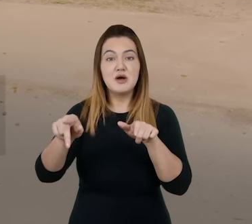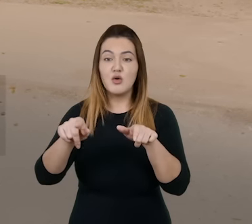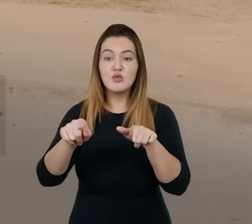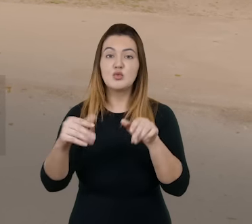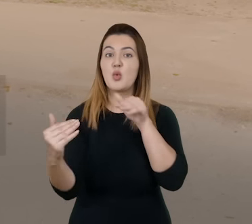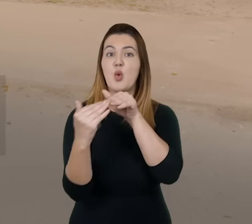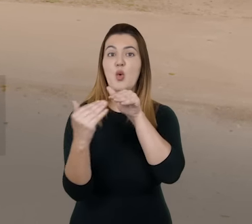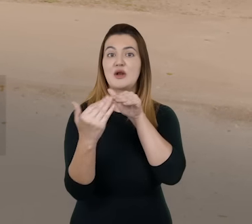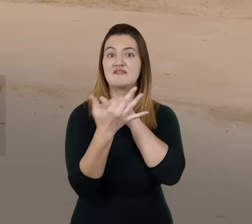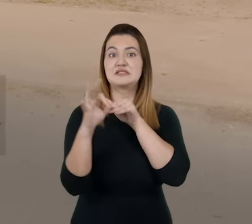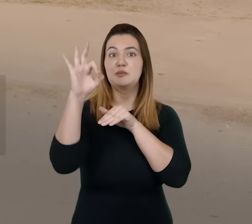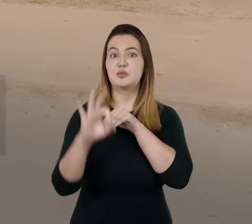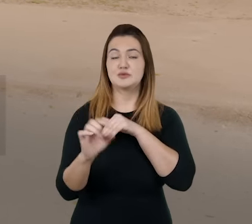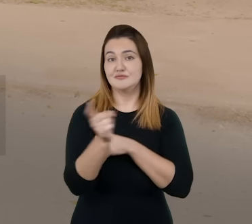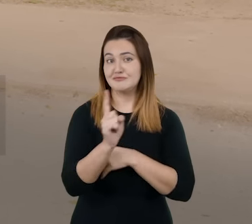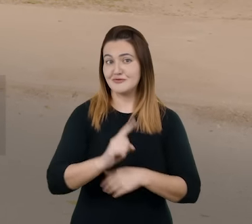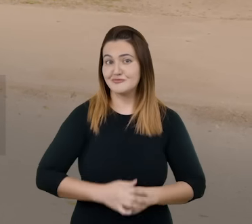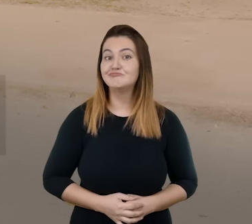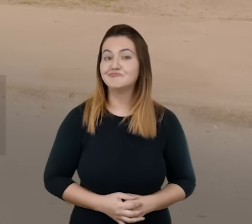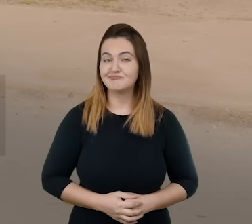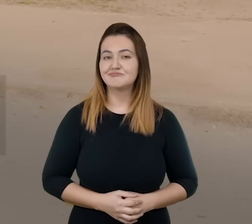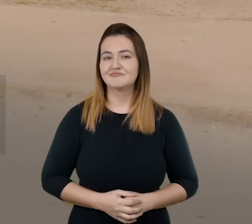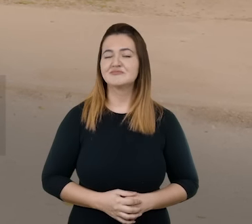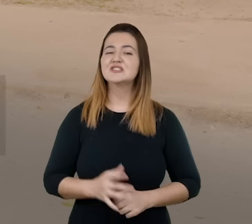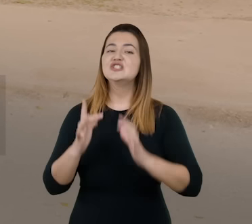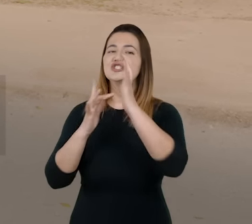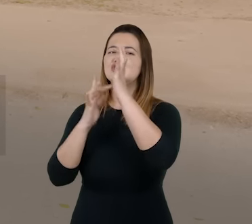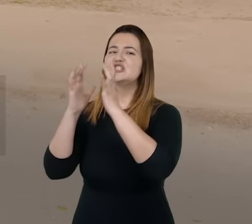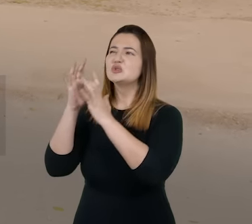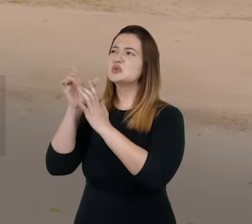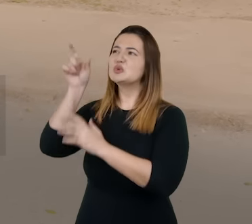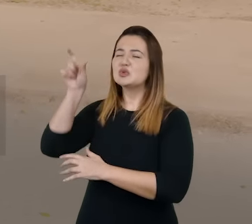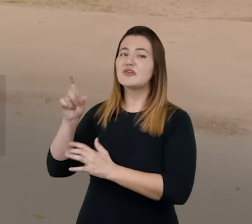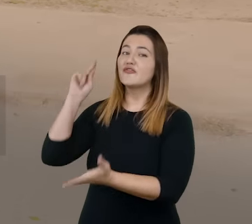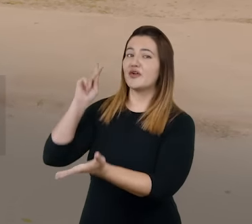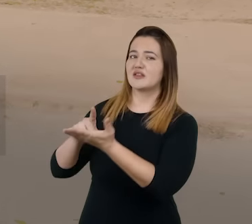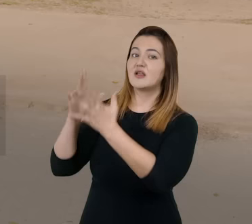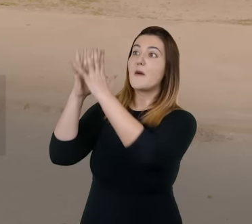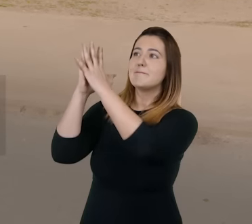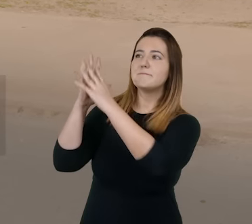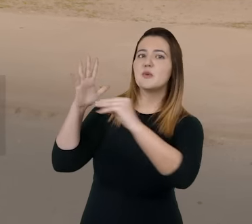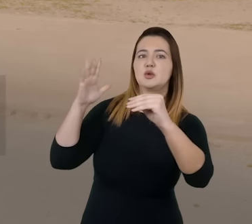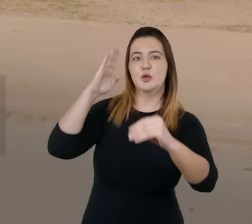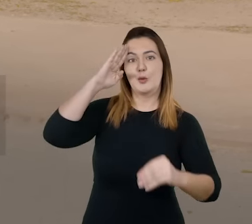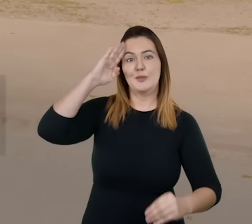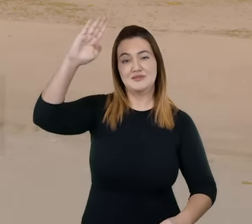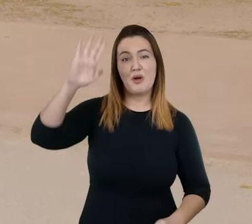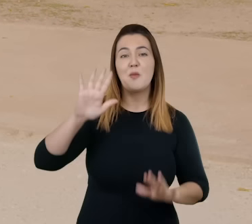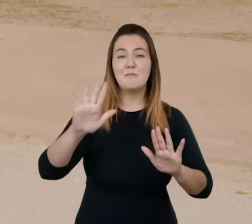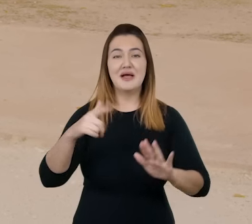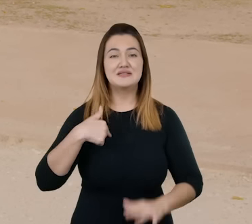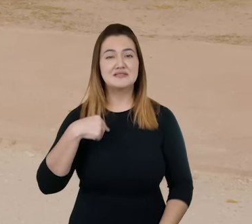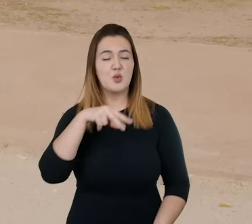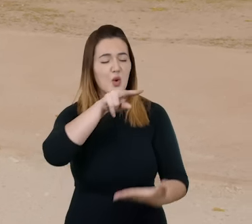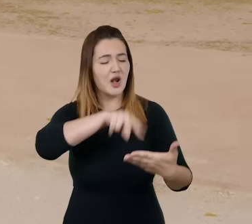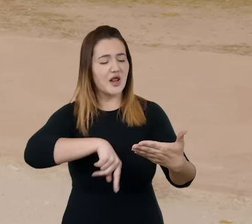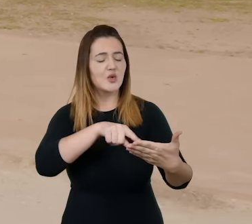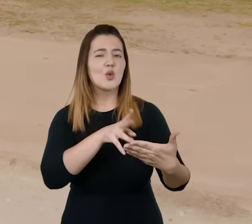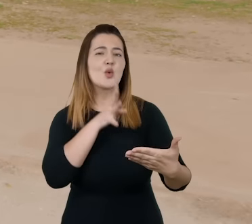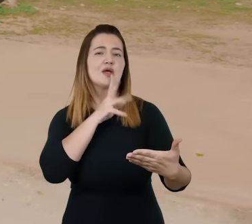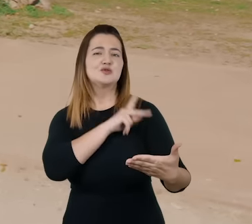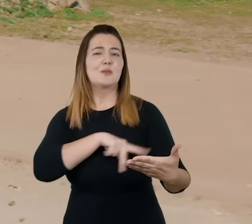Cristo. Cristo, é claro, é o nosso modelo principal, mas de uma forma secundária, eu posso dizer que Paulo